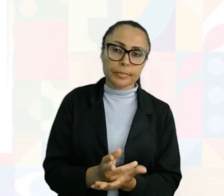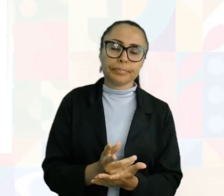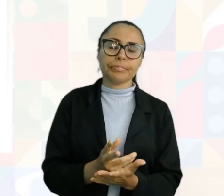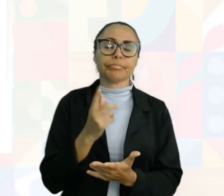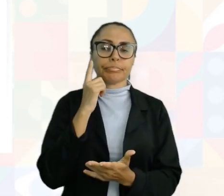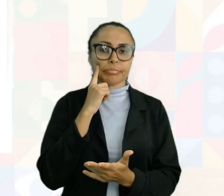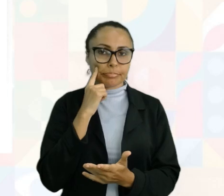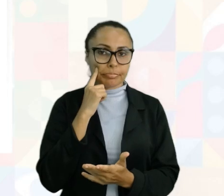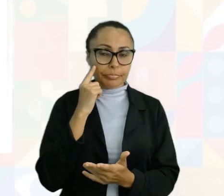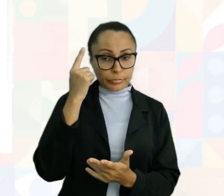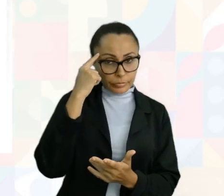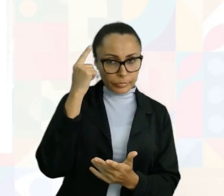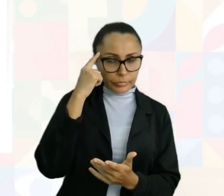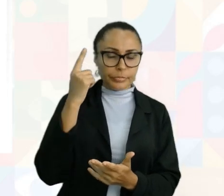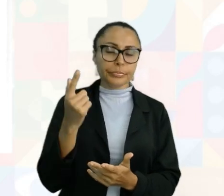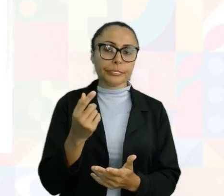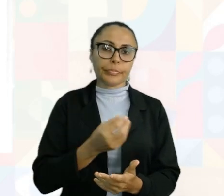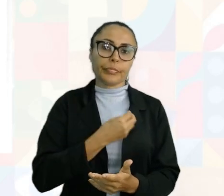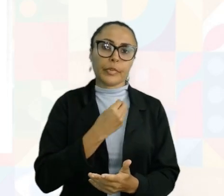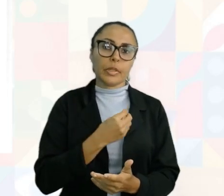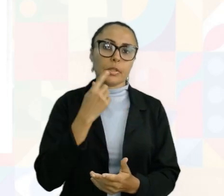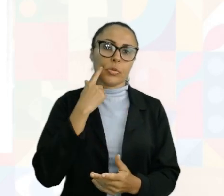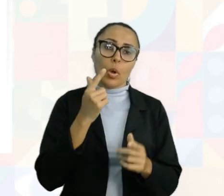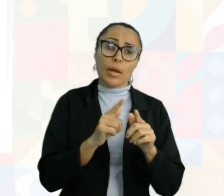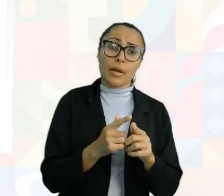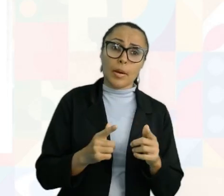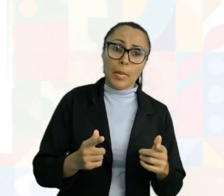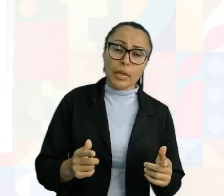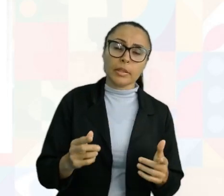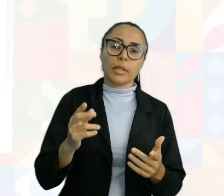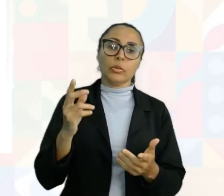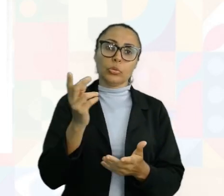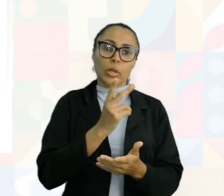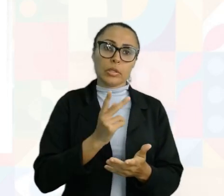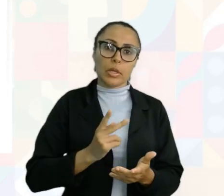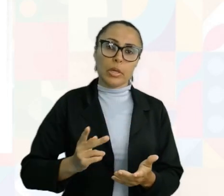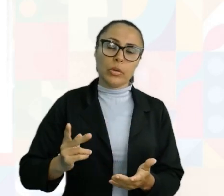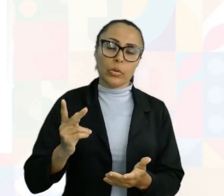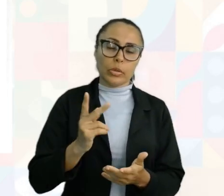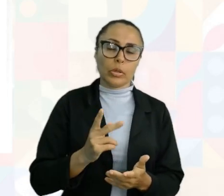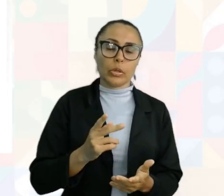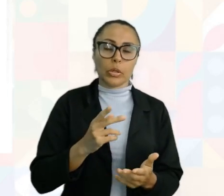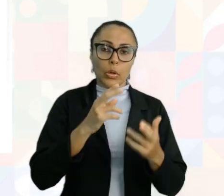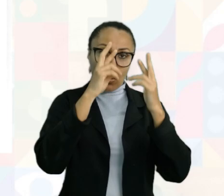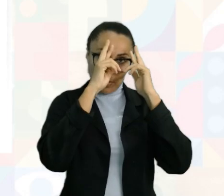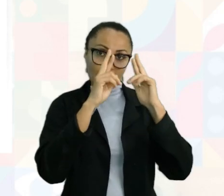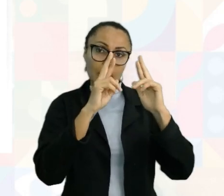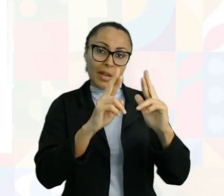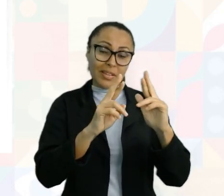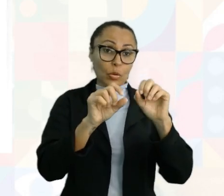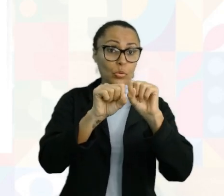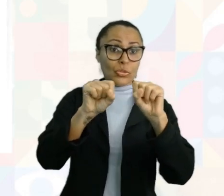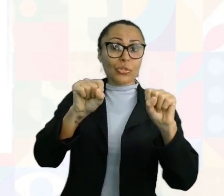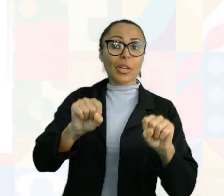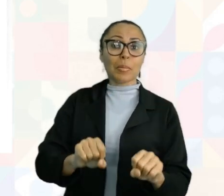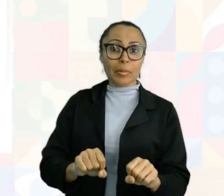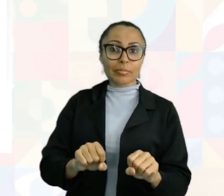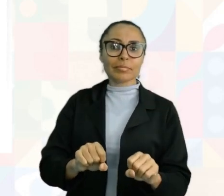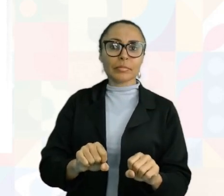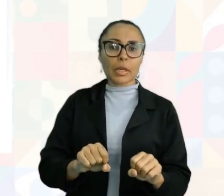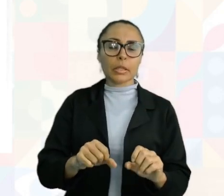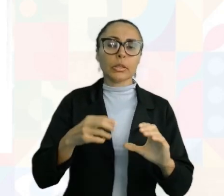que existe uma gramática do desenho, né? O desenho obedece a um sistema